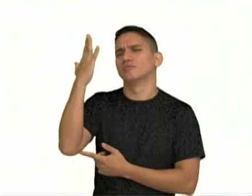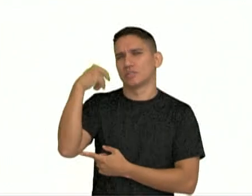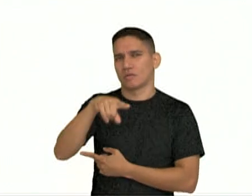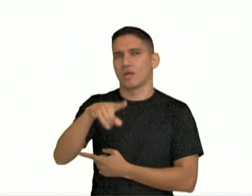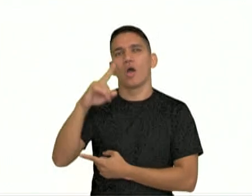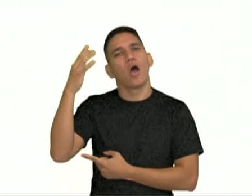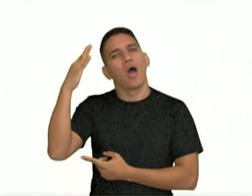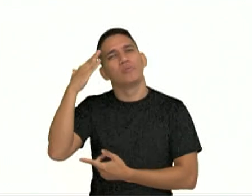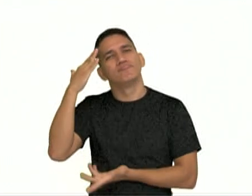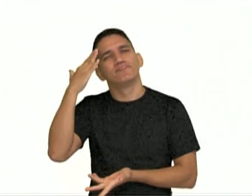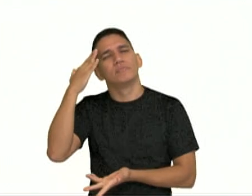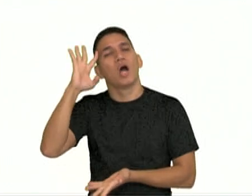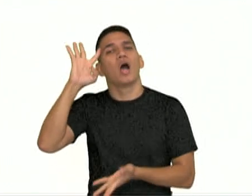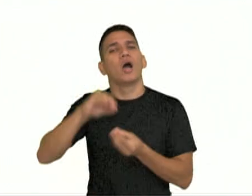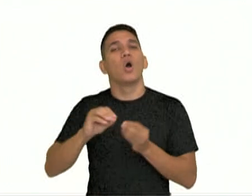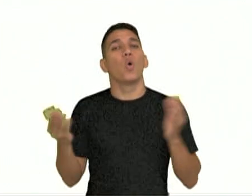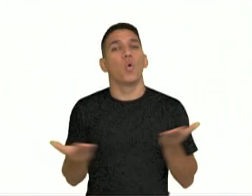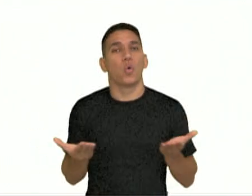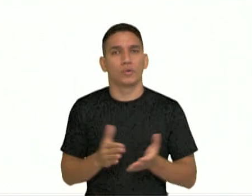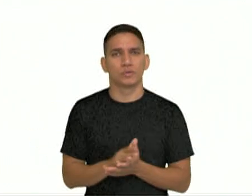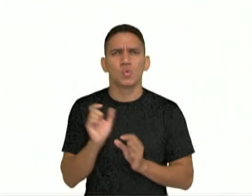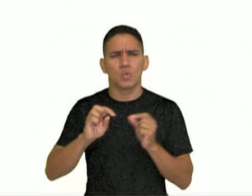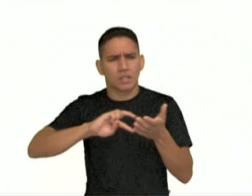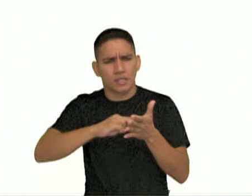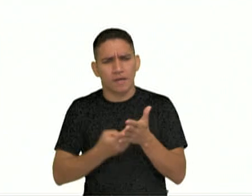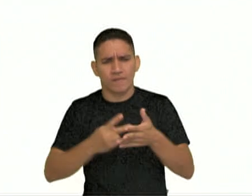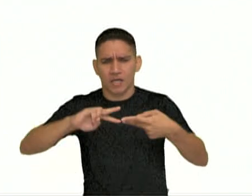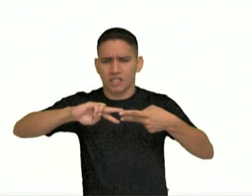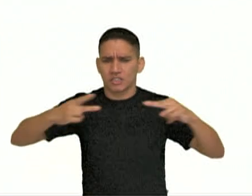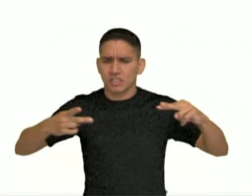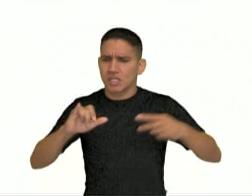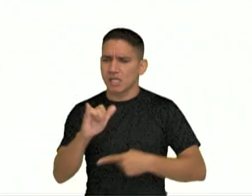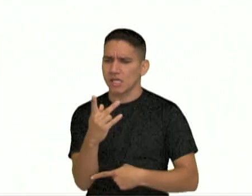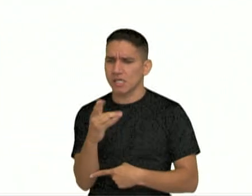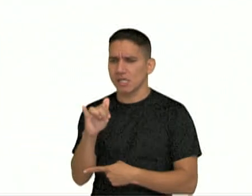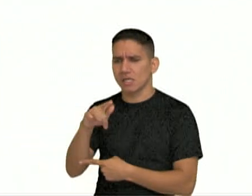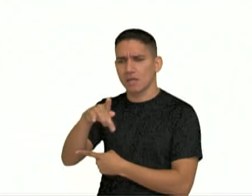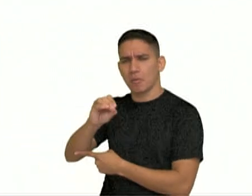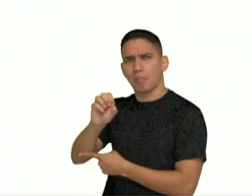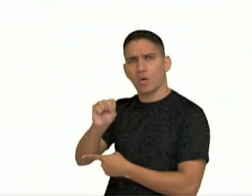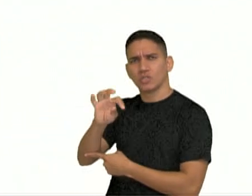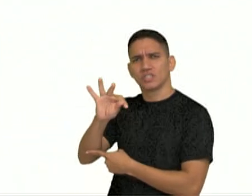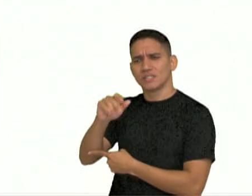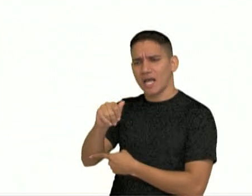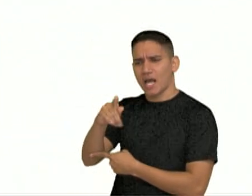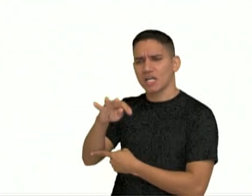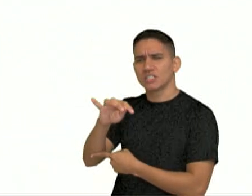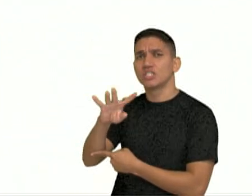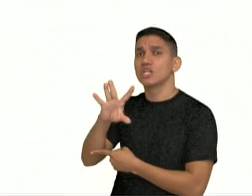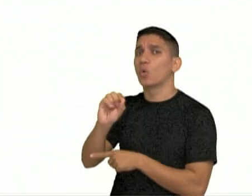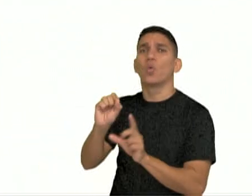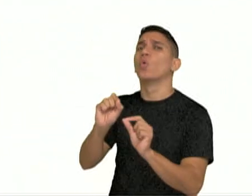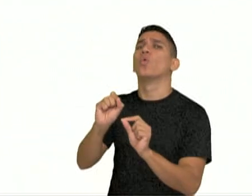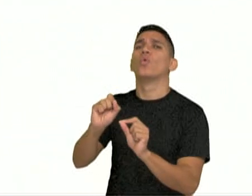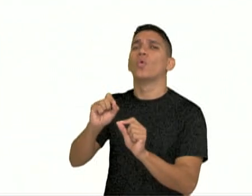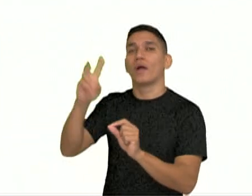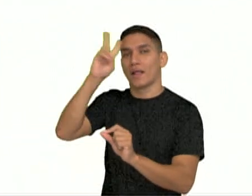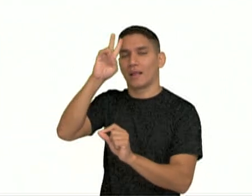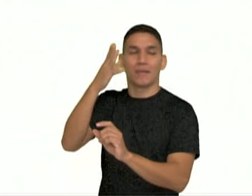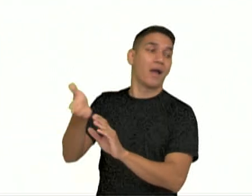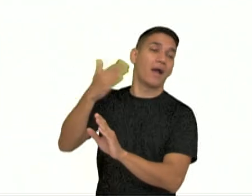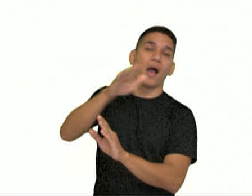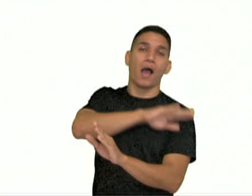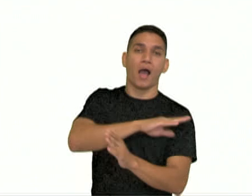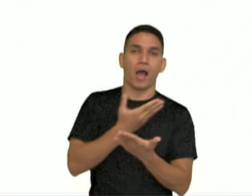olha só o que está te perguntando. O que é um gene hipostático? Relembrando o que a gente viu na aula anterior, o que é um gene